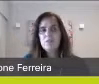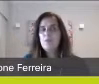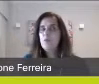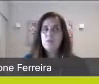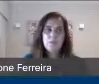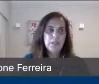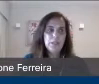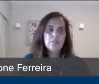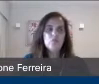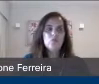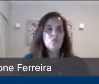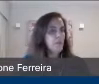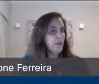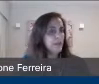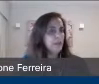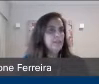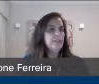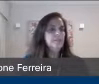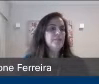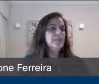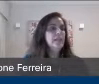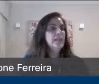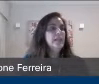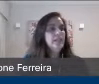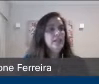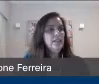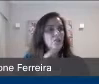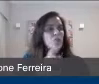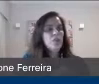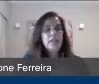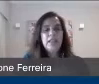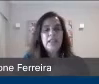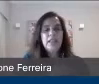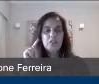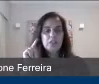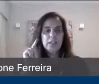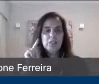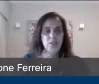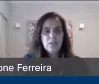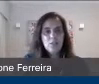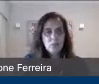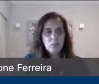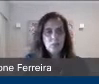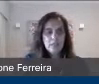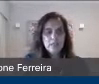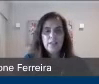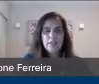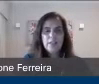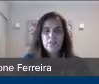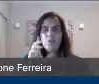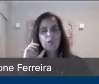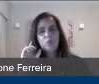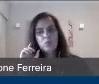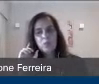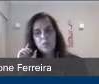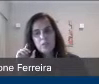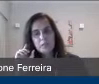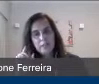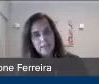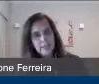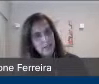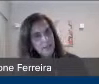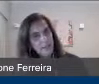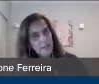possibilidade super bacana, e como eu falei, a gente tem a agenda do nosso site, nós colocamos o nosso Instagram,